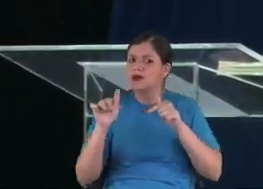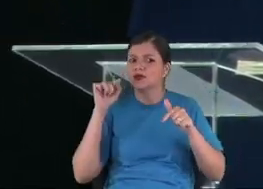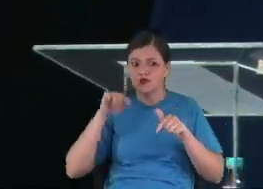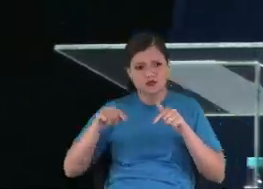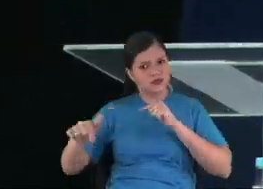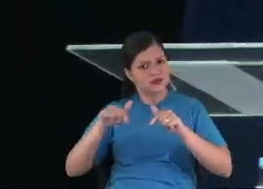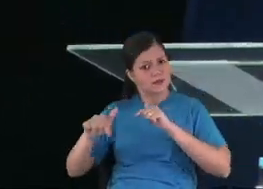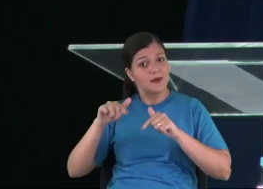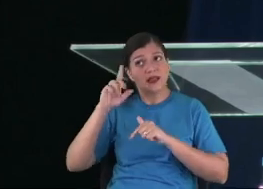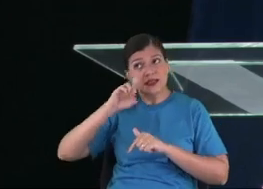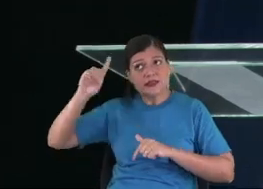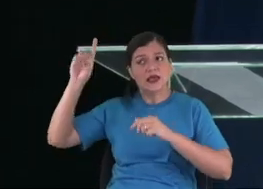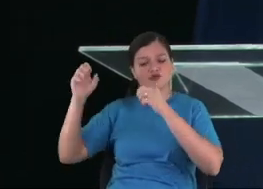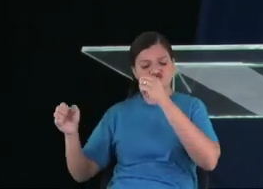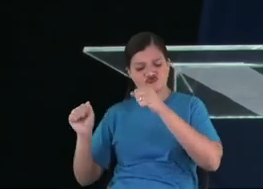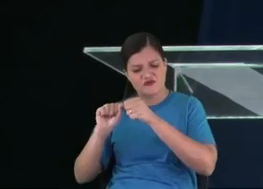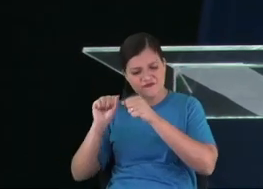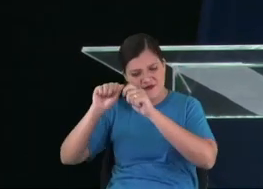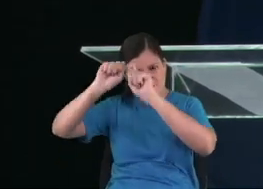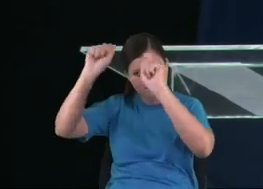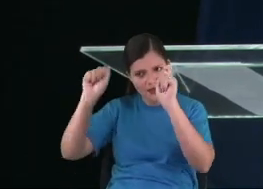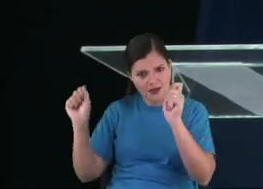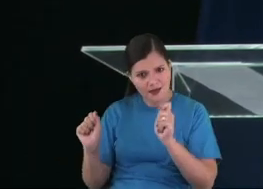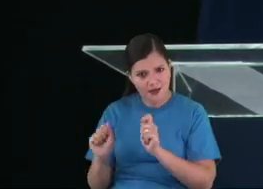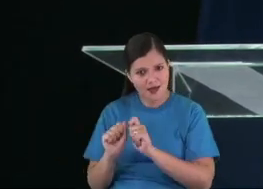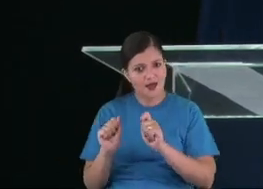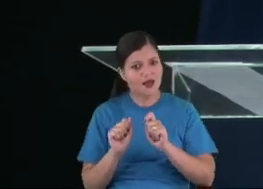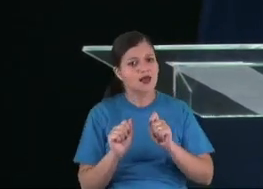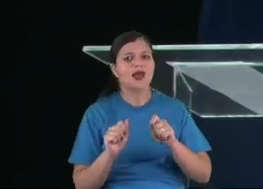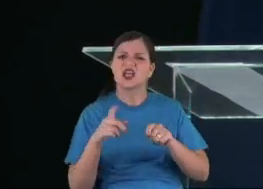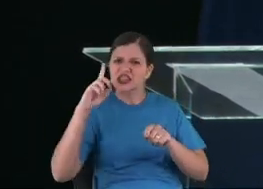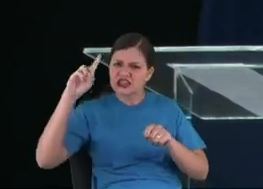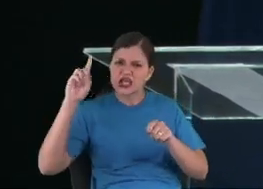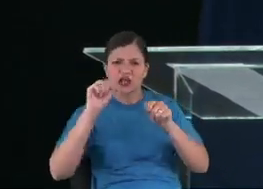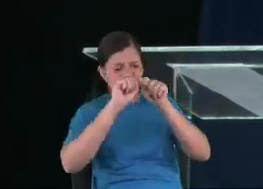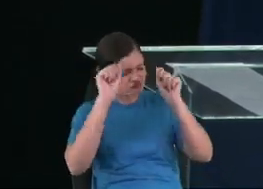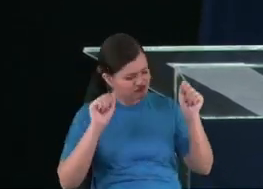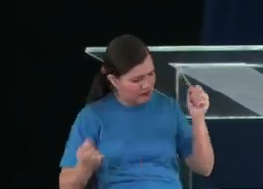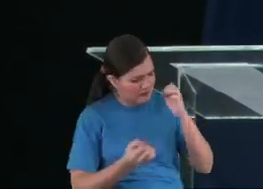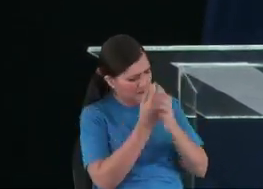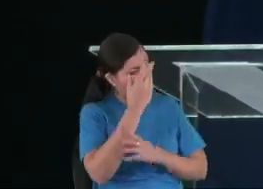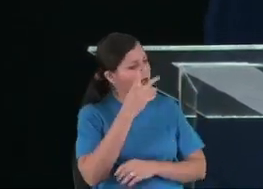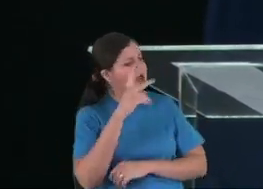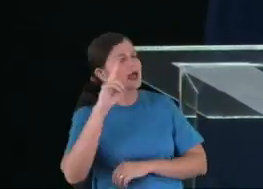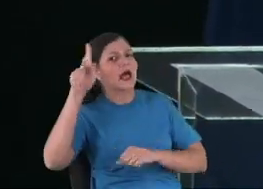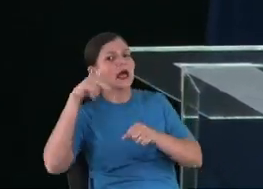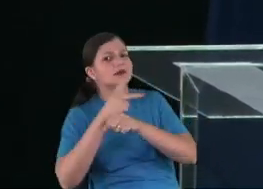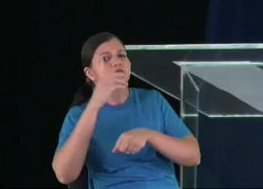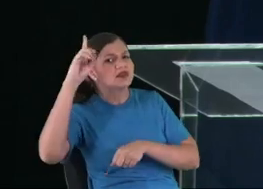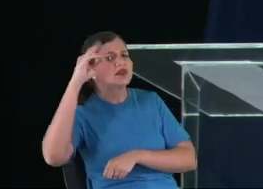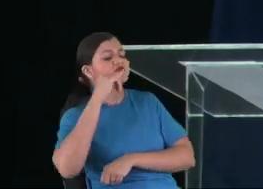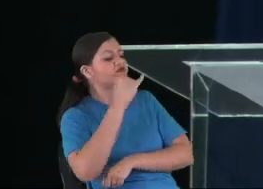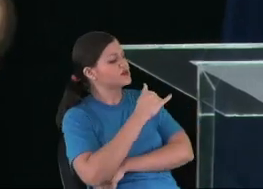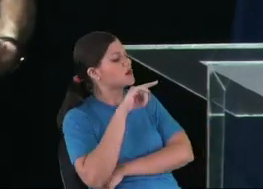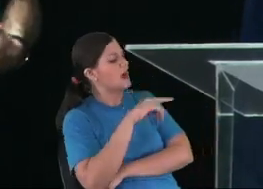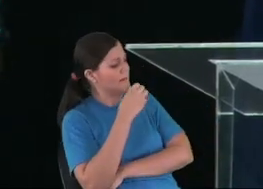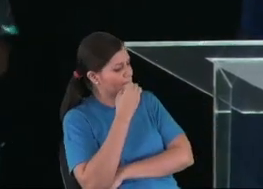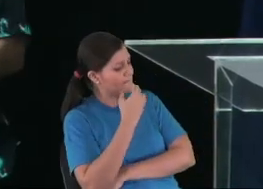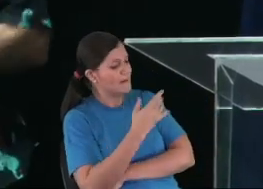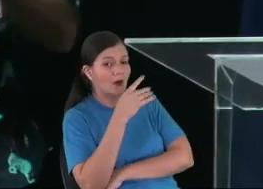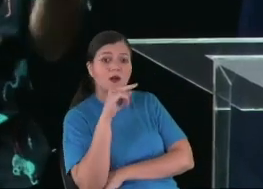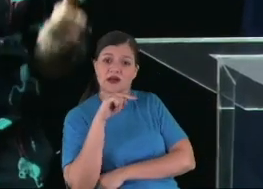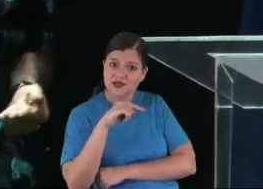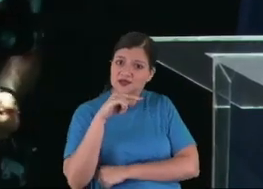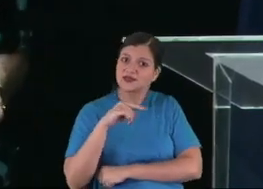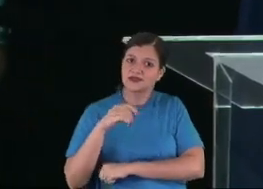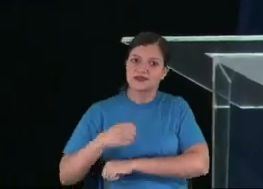Deus fez a obra, ele parou, admirou e disse, é bom. Isso dá uma sensação de vitória, uma sensação de